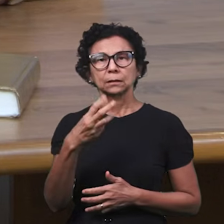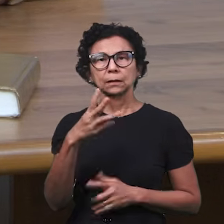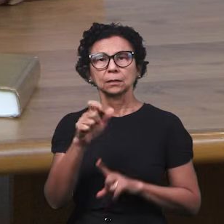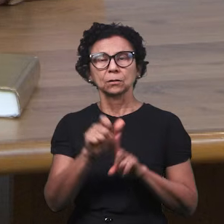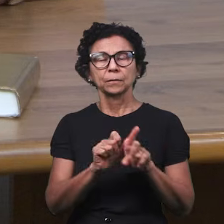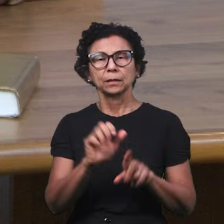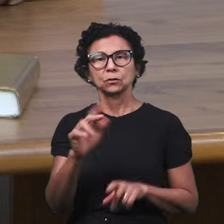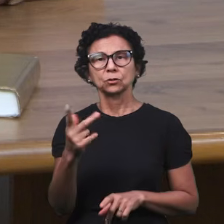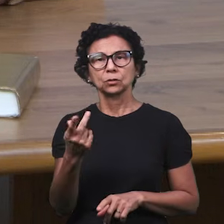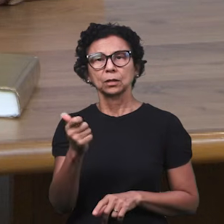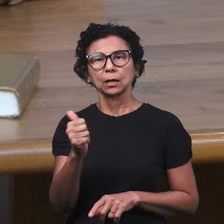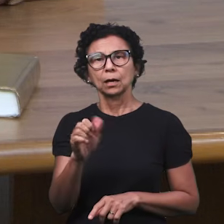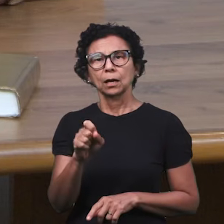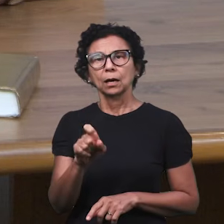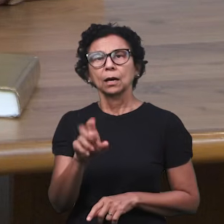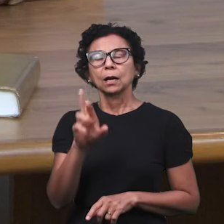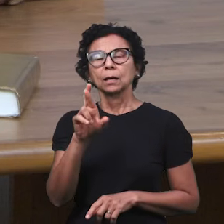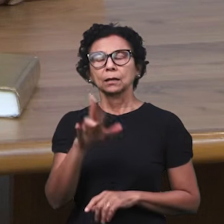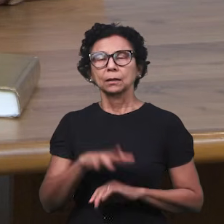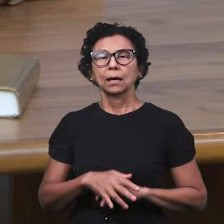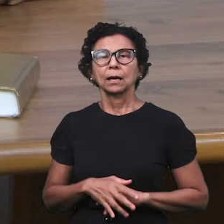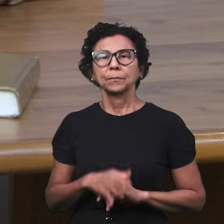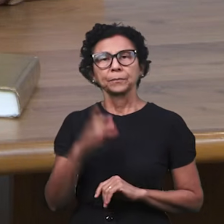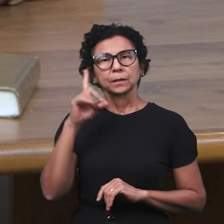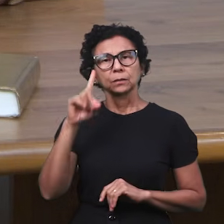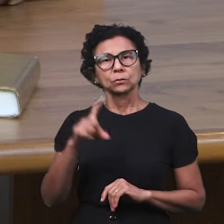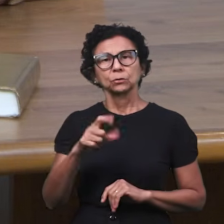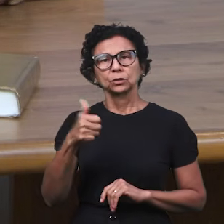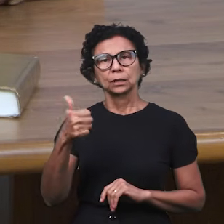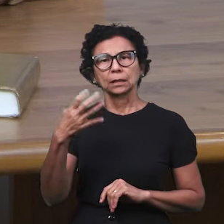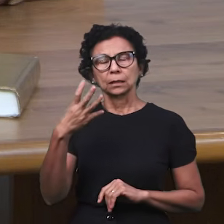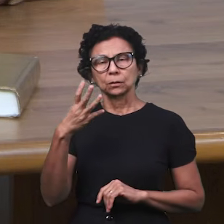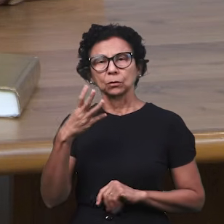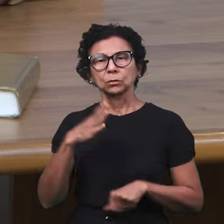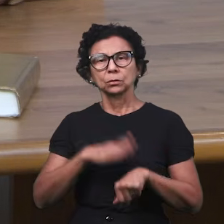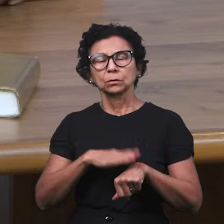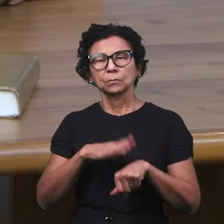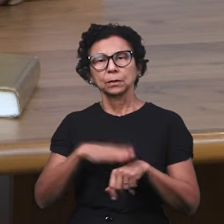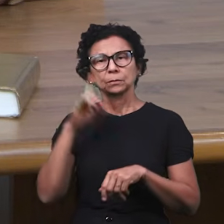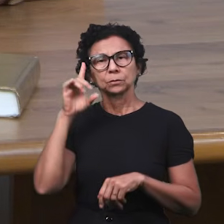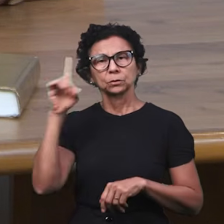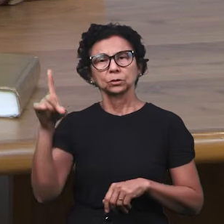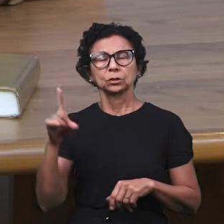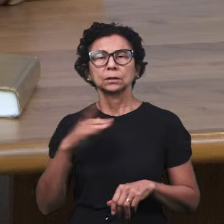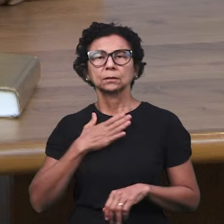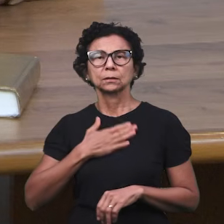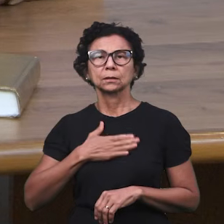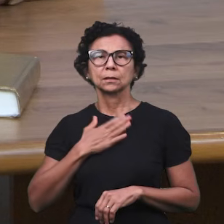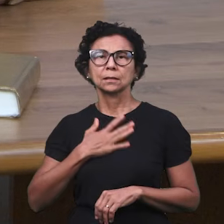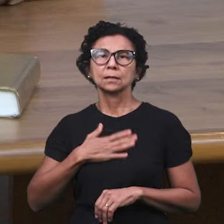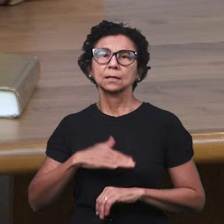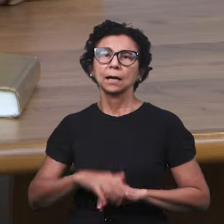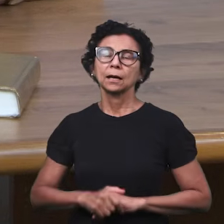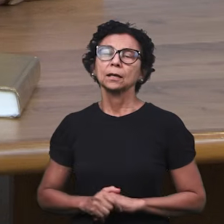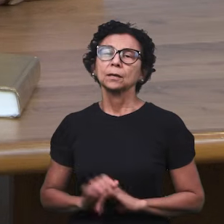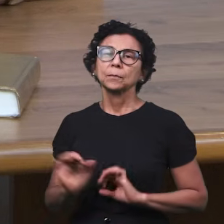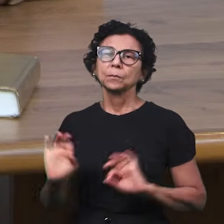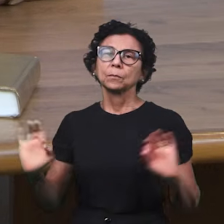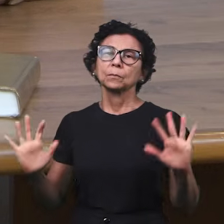e repousaram no dia 14 do mesmo, e fizeram daquele dia de